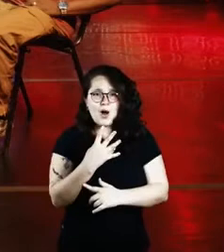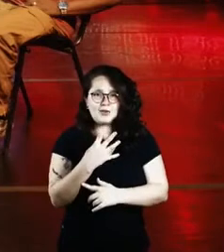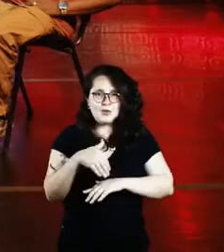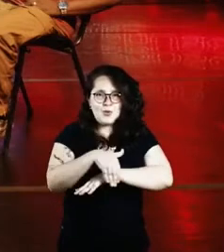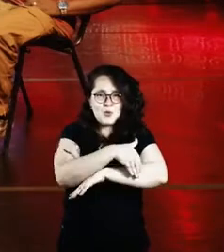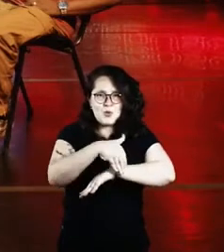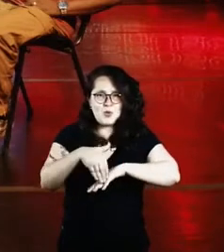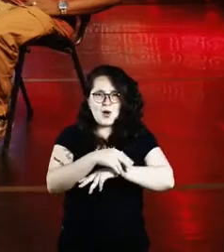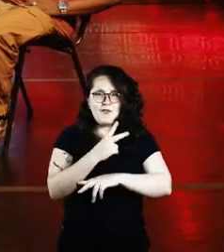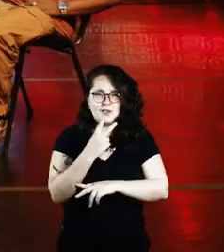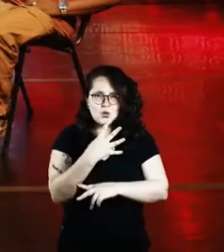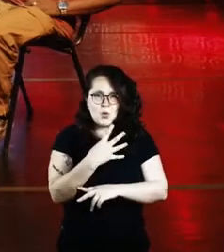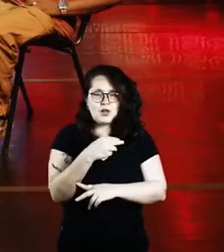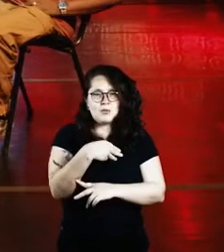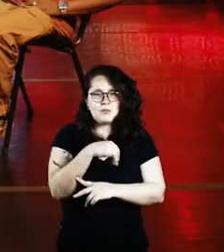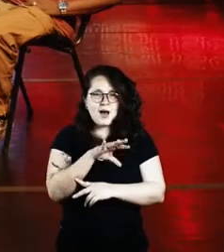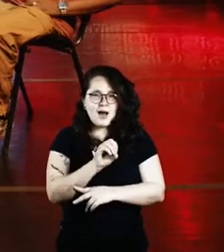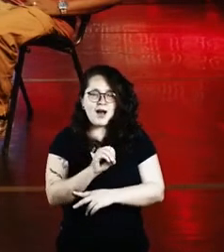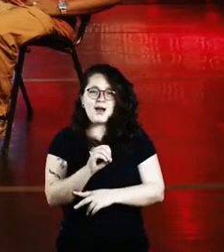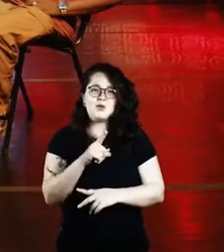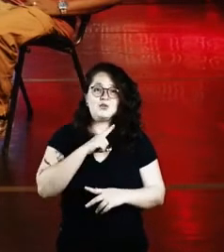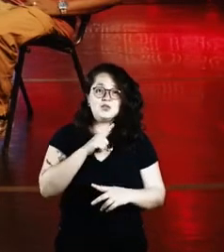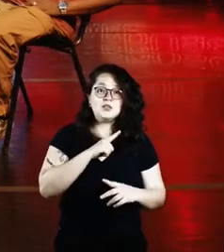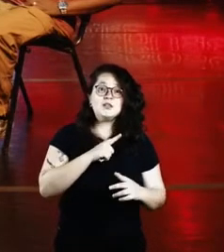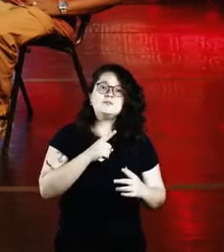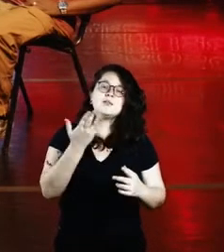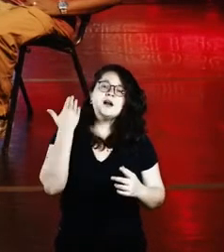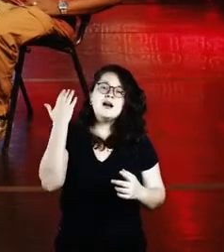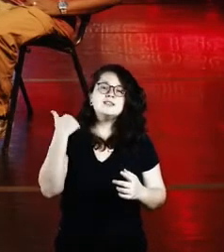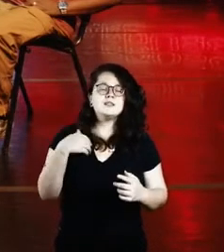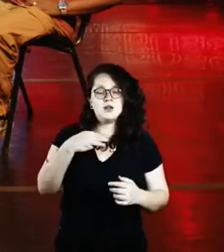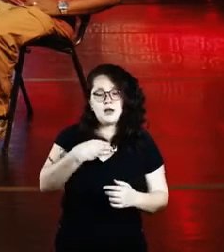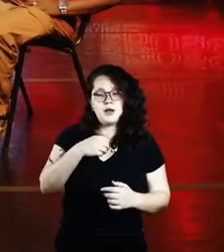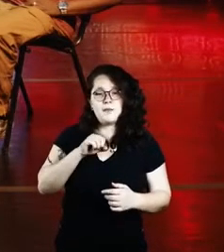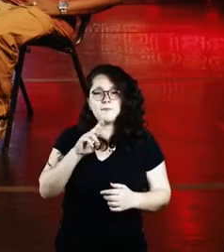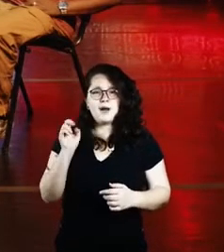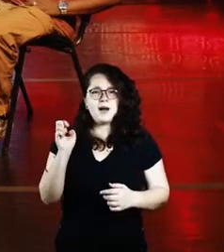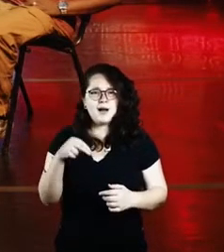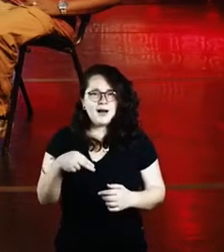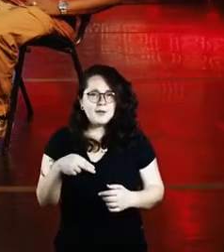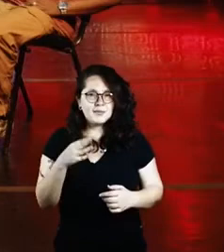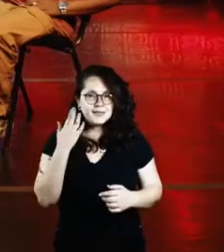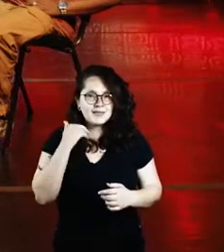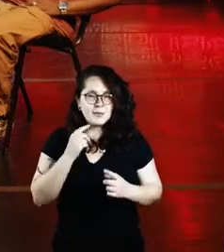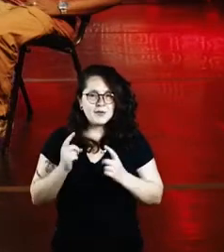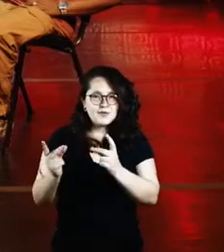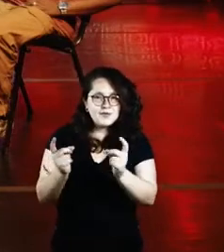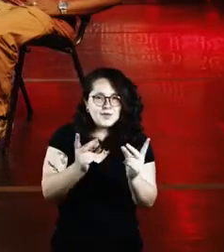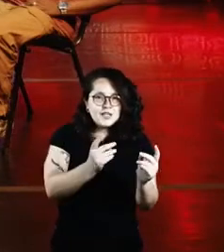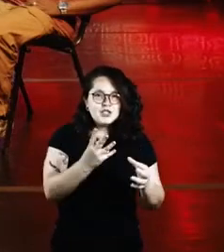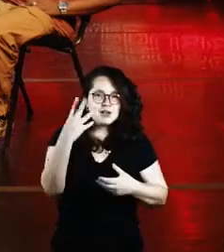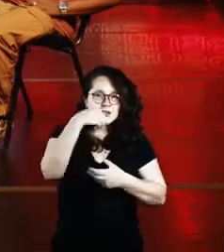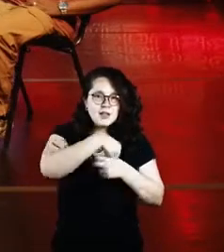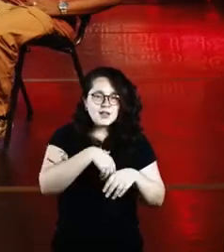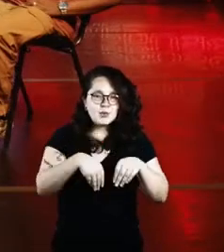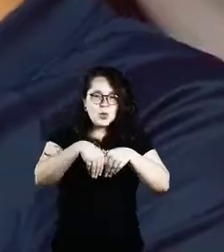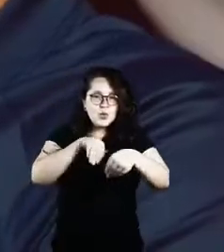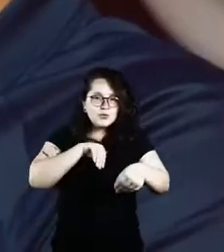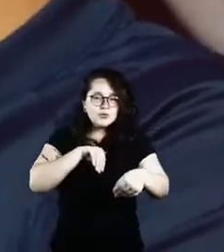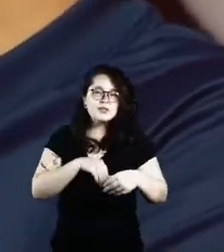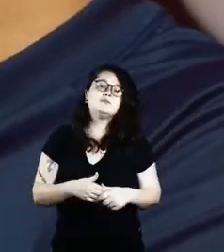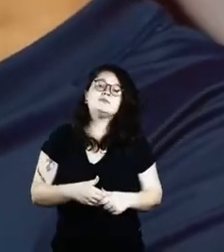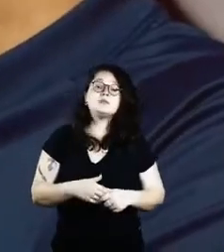as galerias, o antigo mapping, onde que vendia, né, família, os convites. Então, a gente,